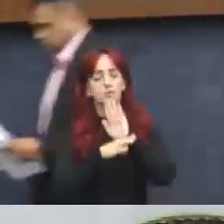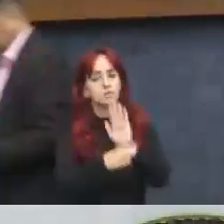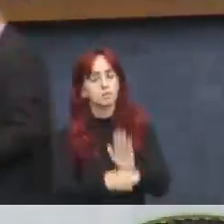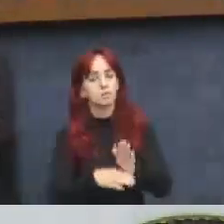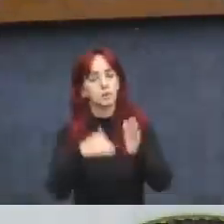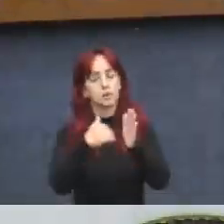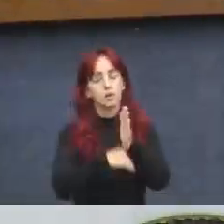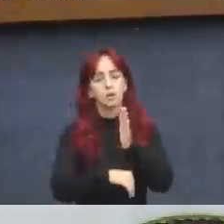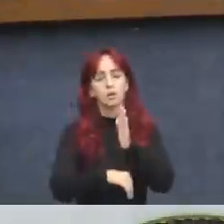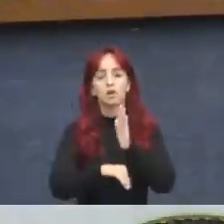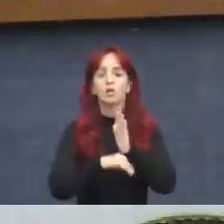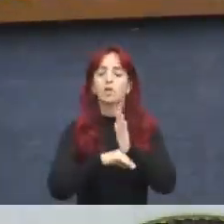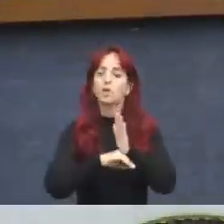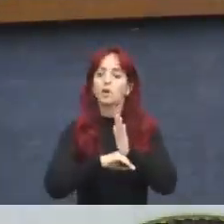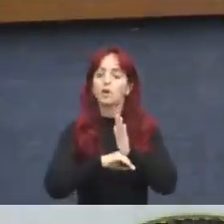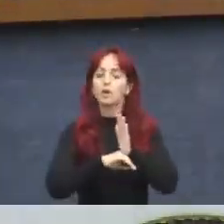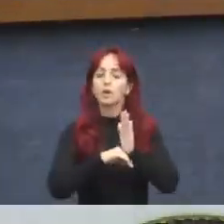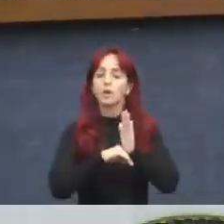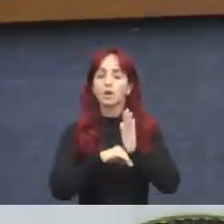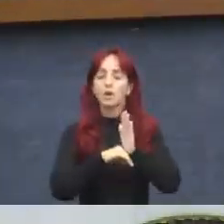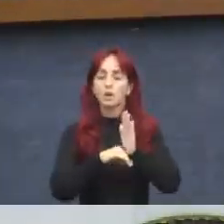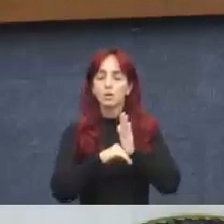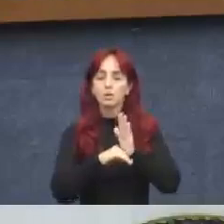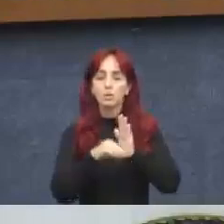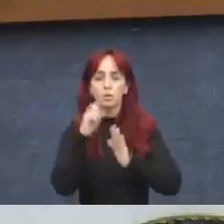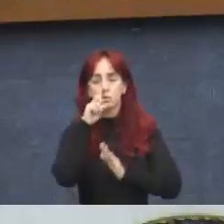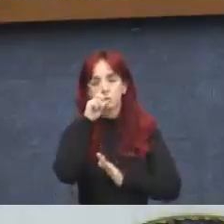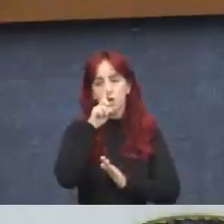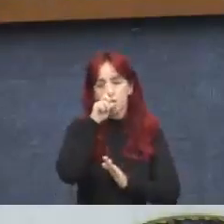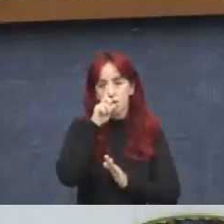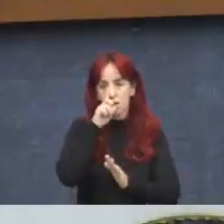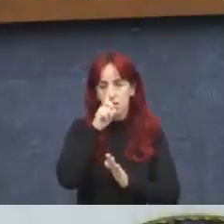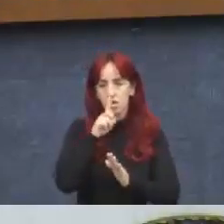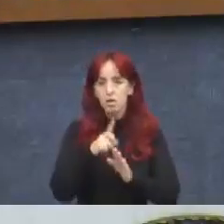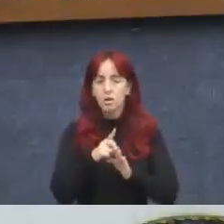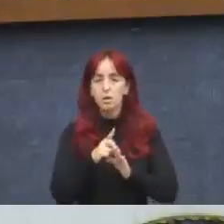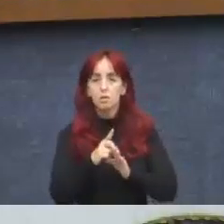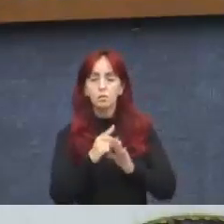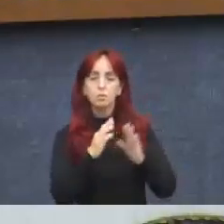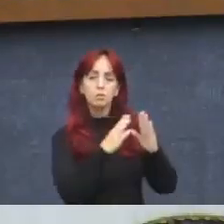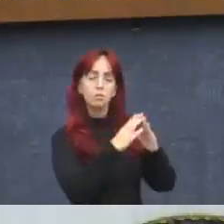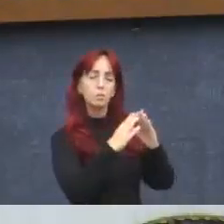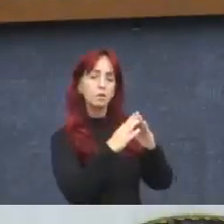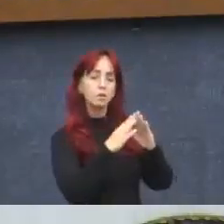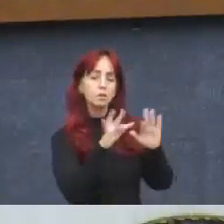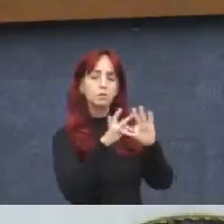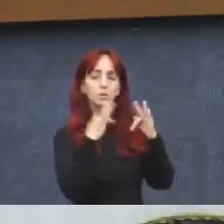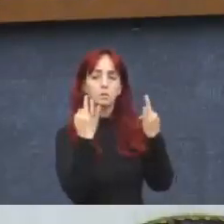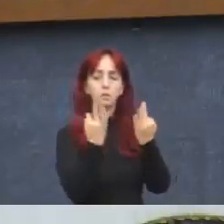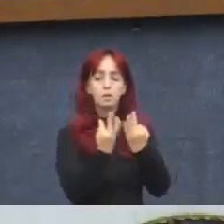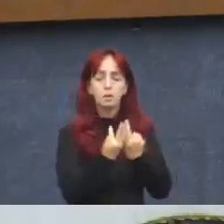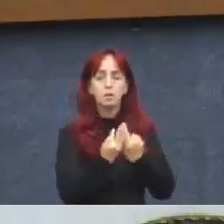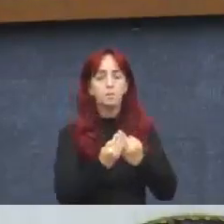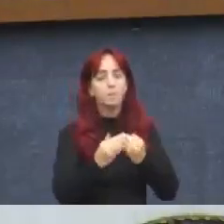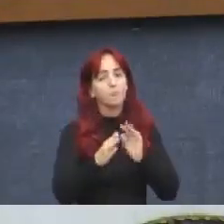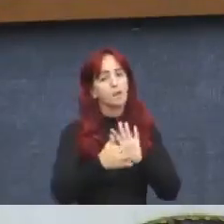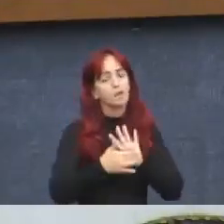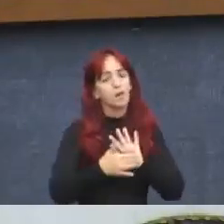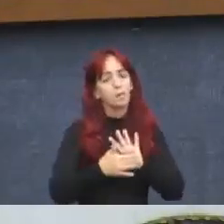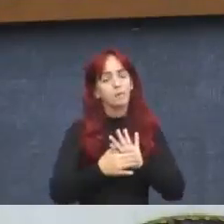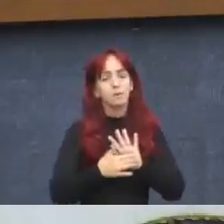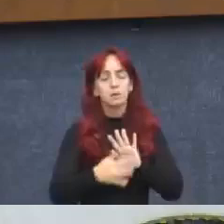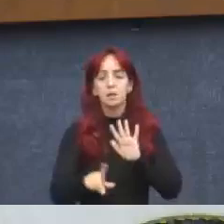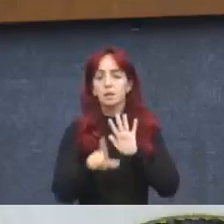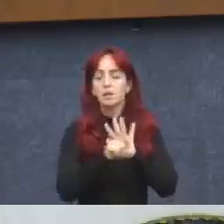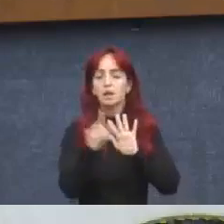Sinal Vermelho como medida de enfrentamento e de prevenção à violência doméstica e familiar, nos termos da Lei Federal 11.340,